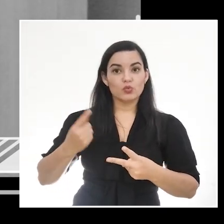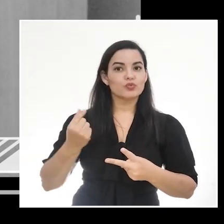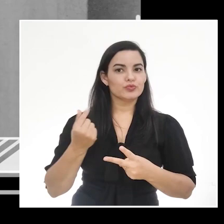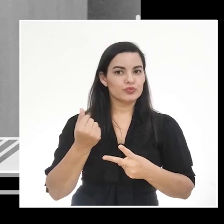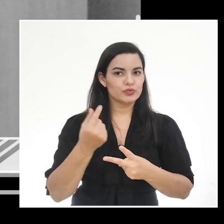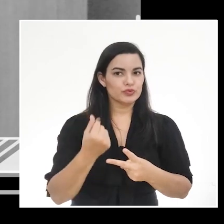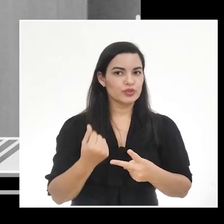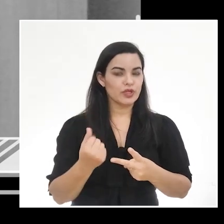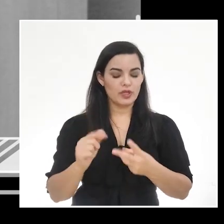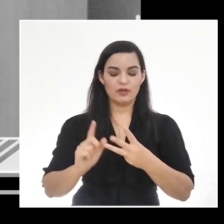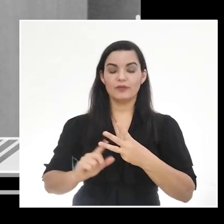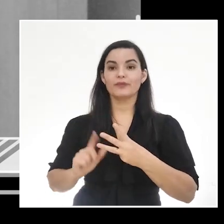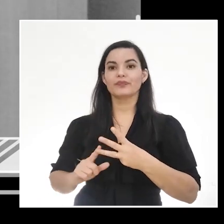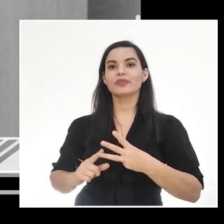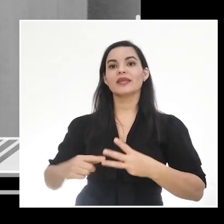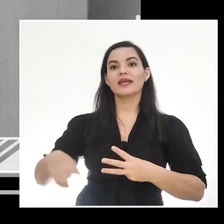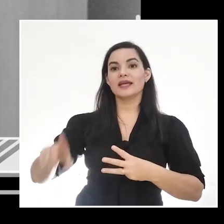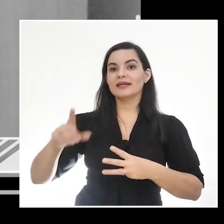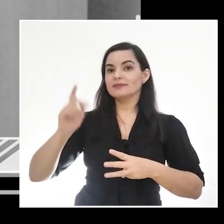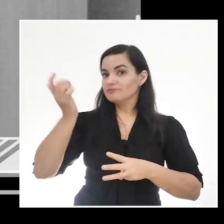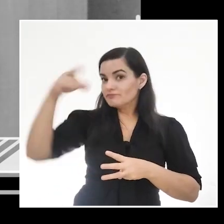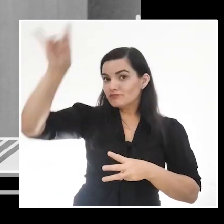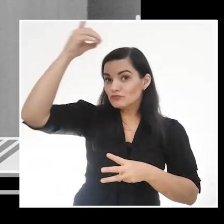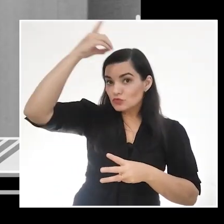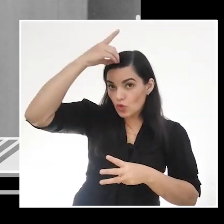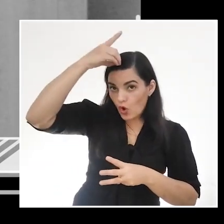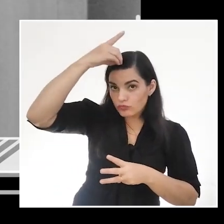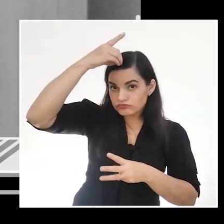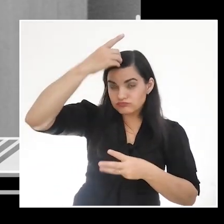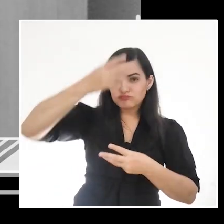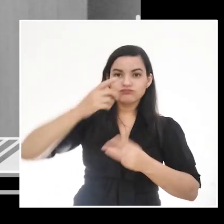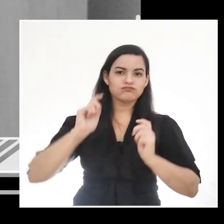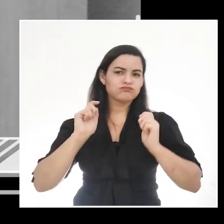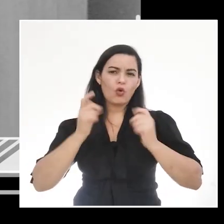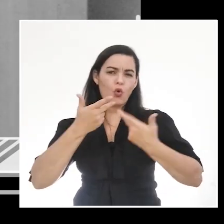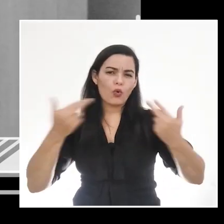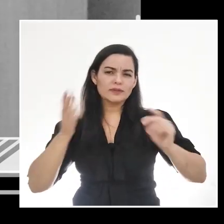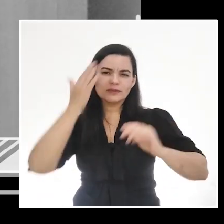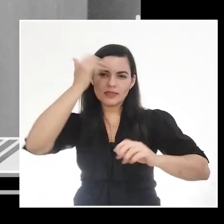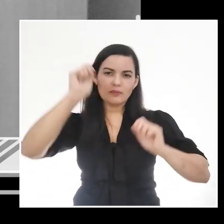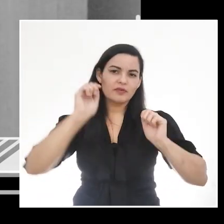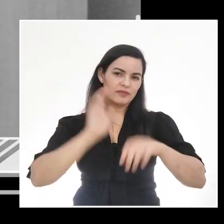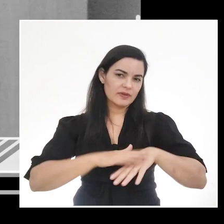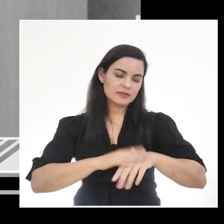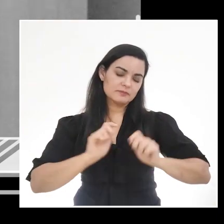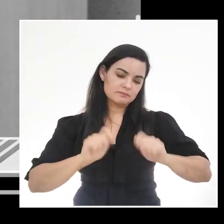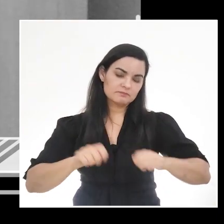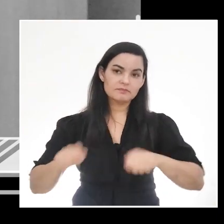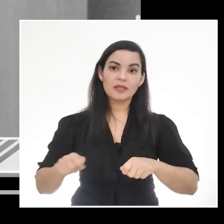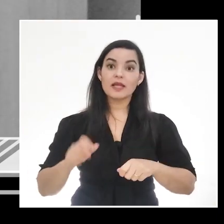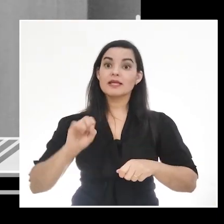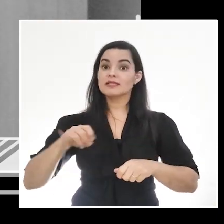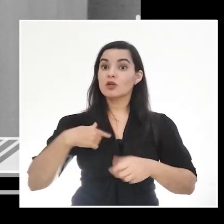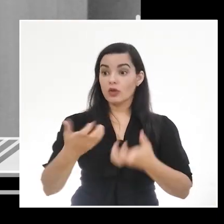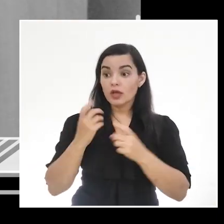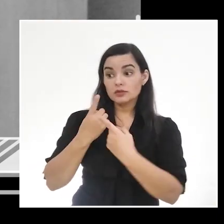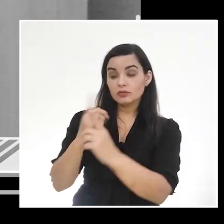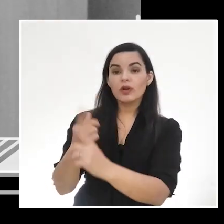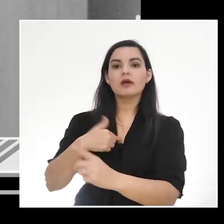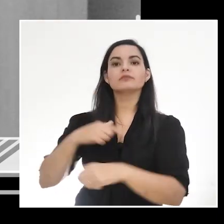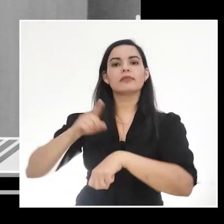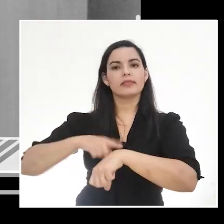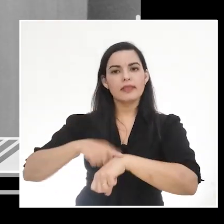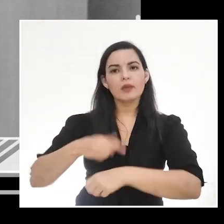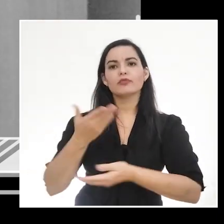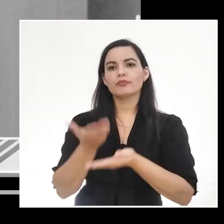tempo; segundo, dinheiro; terceiro, talentos e dons. Então, se eu quero